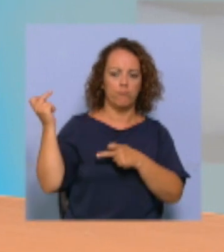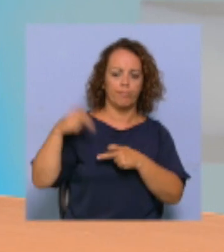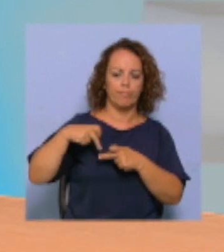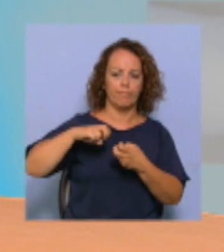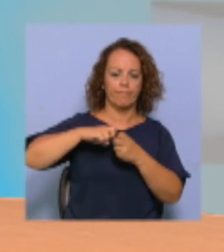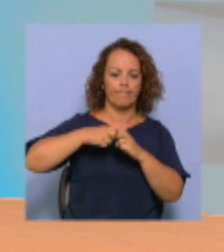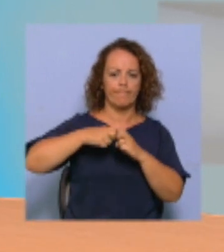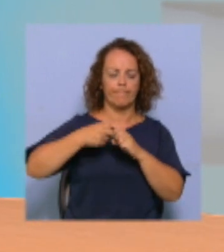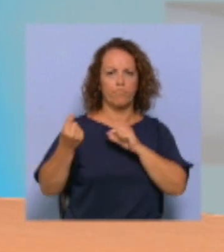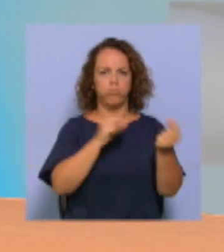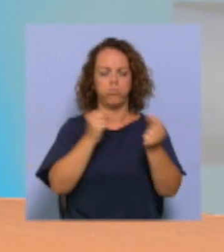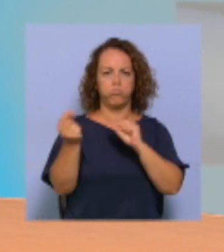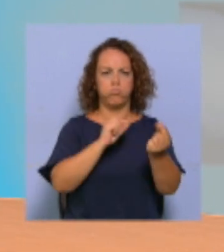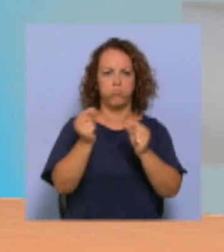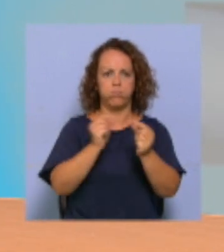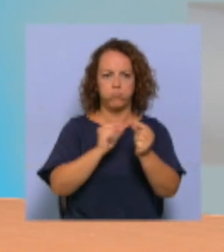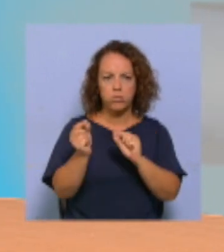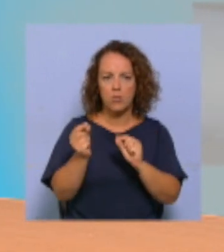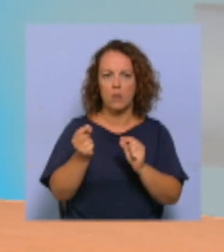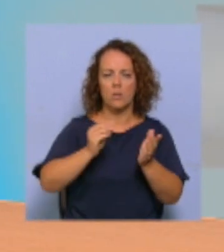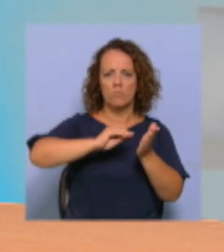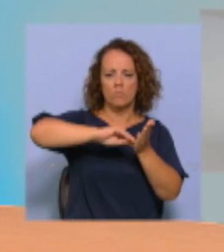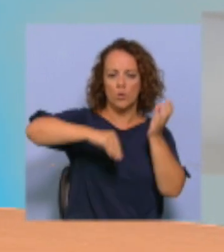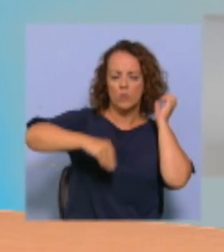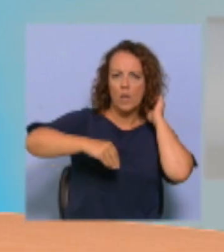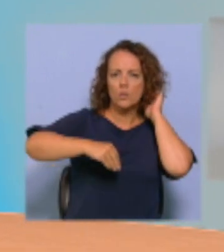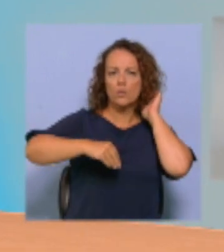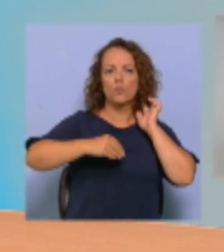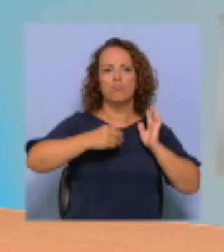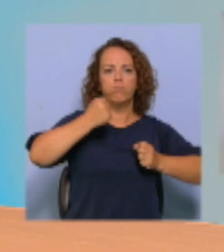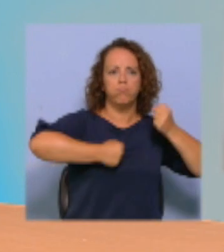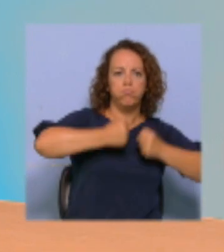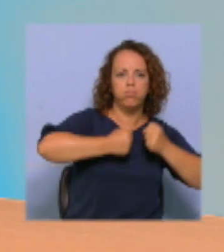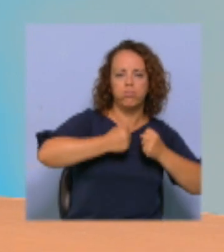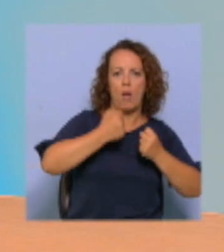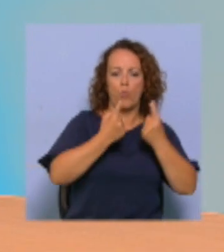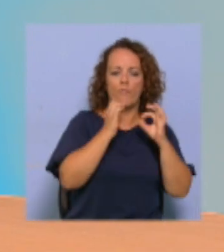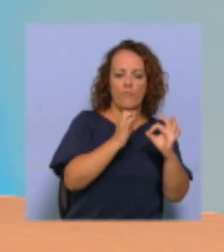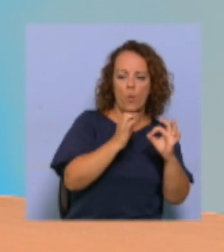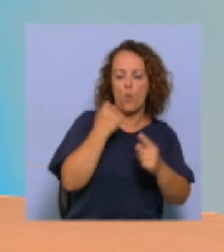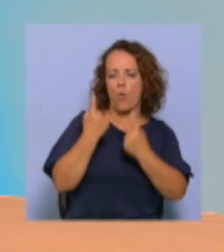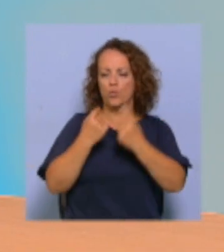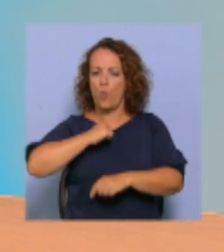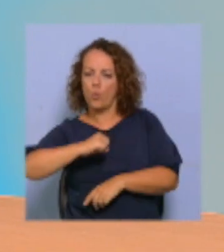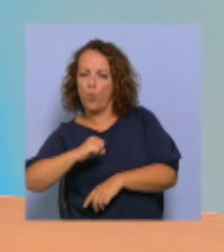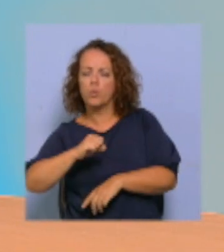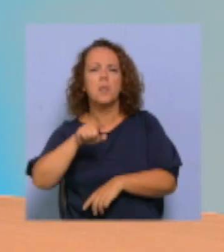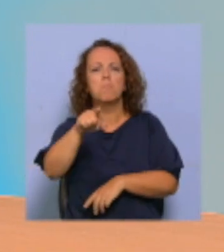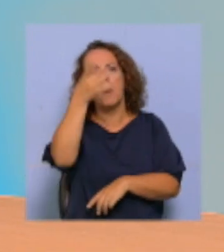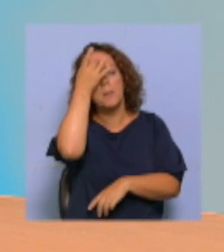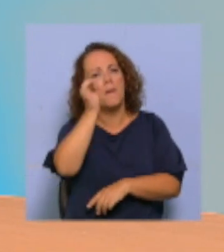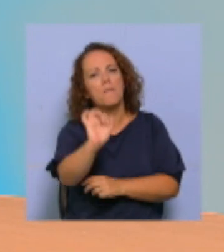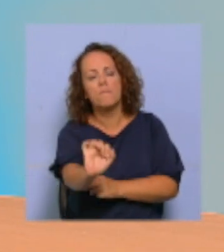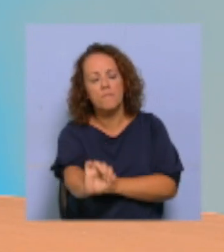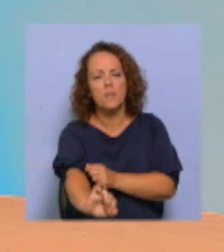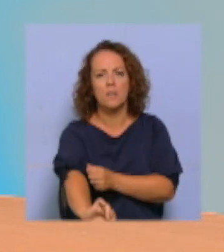alguma discussão com abaixo-assinados, favoráveis e contra. O que lhe parece? Acha que é legítima, neste